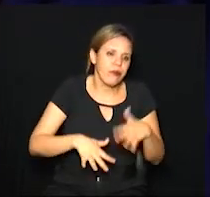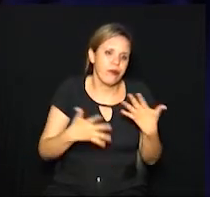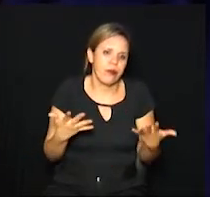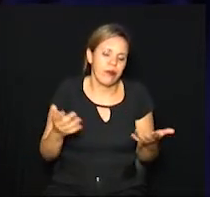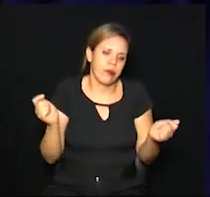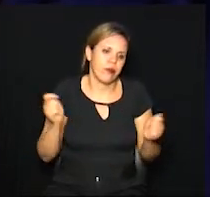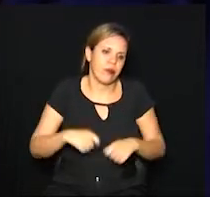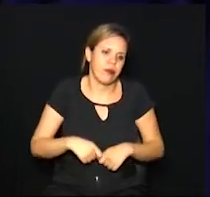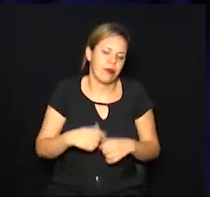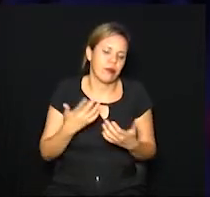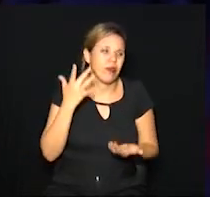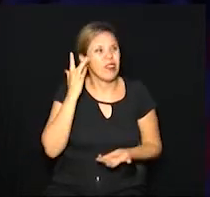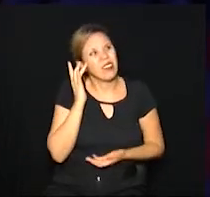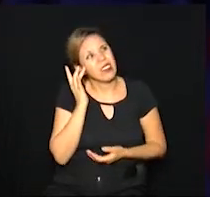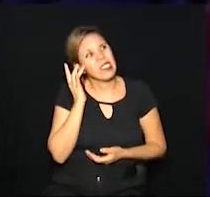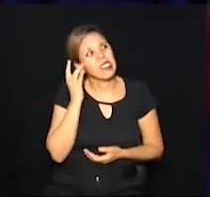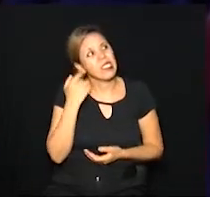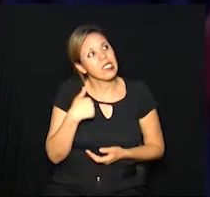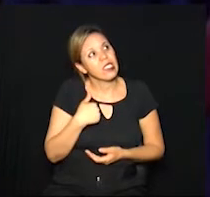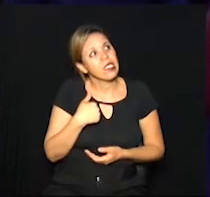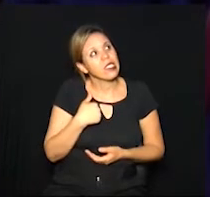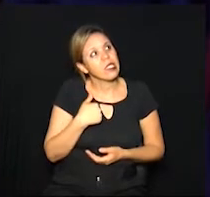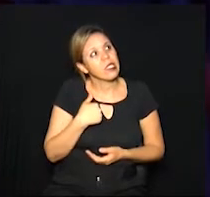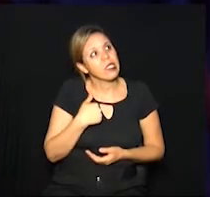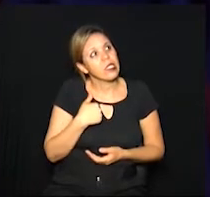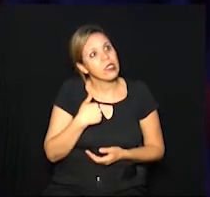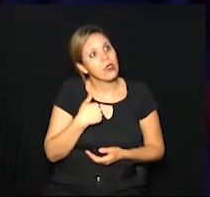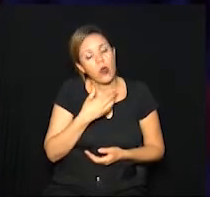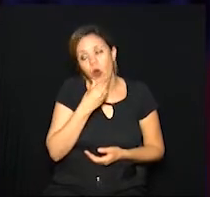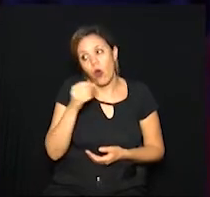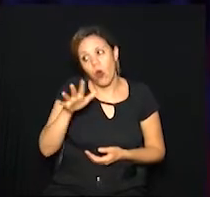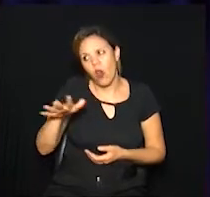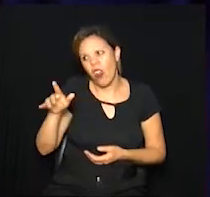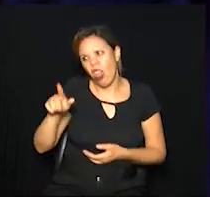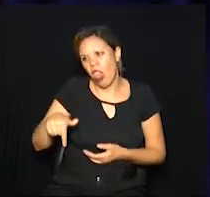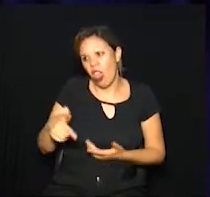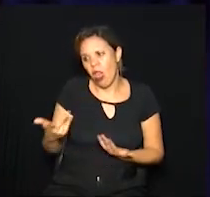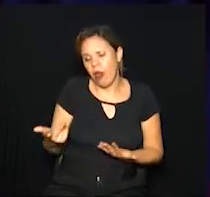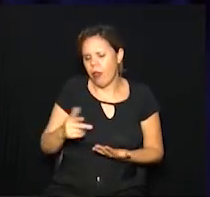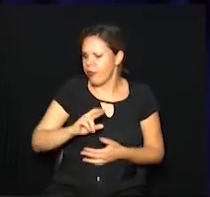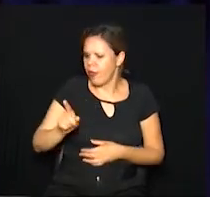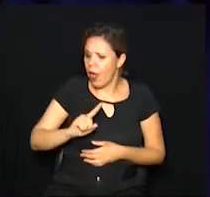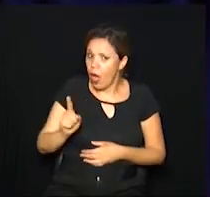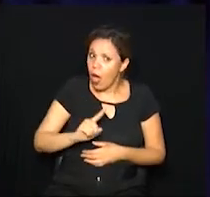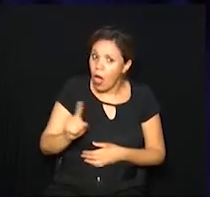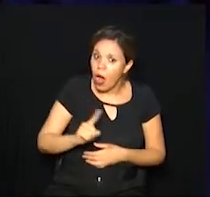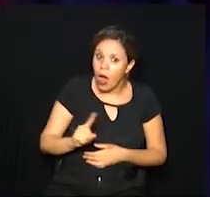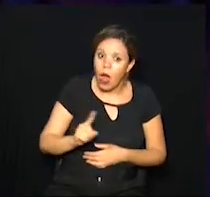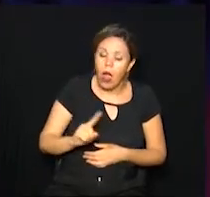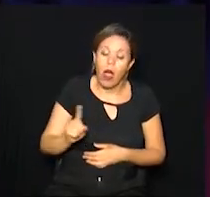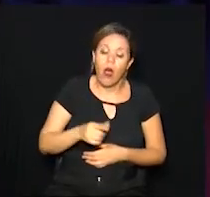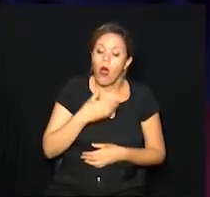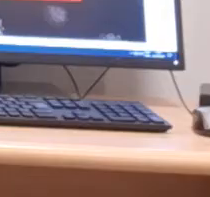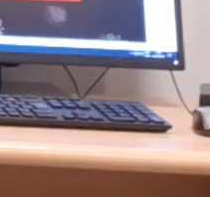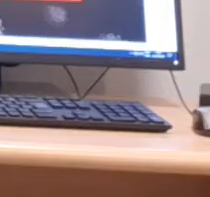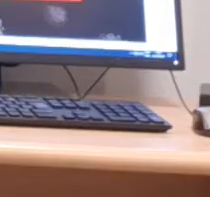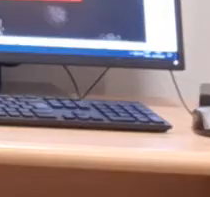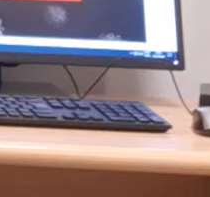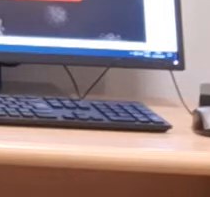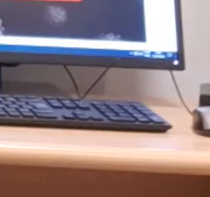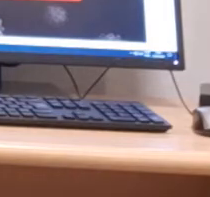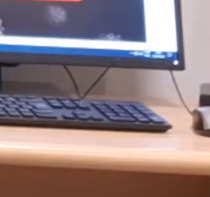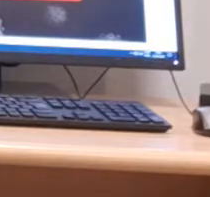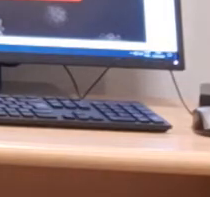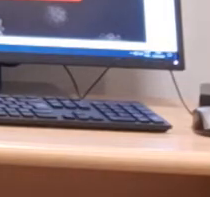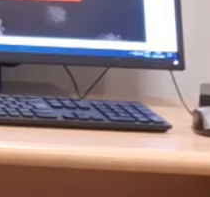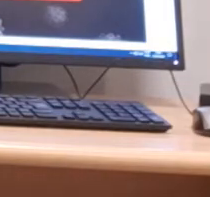podem achar que, bom, né, os homens são assim mesmo. Não, os homens não são assim.